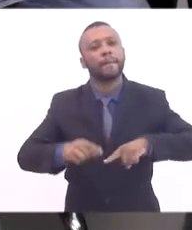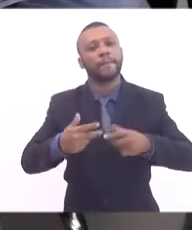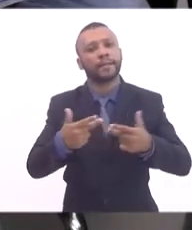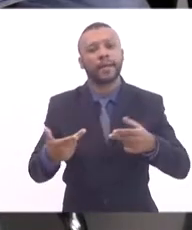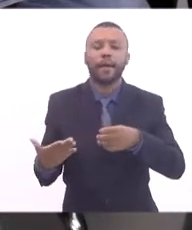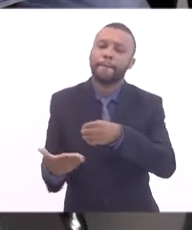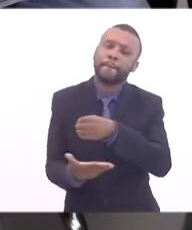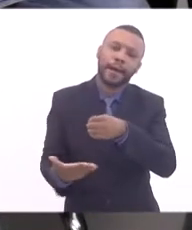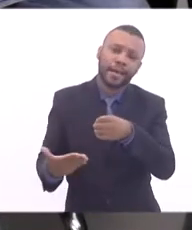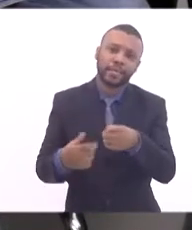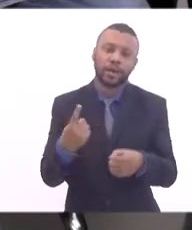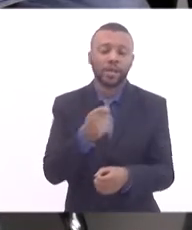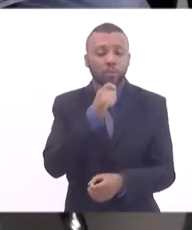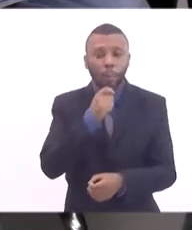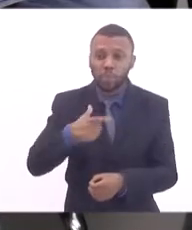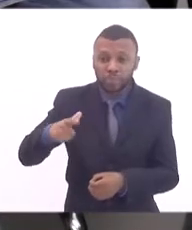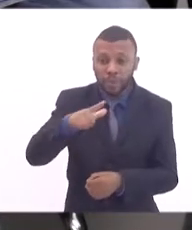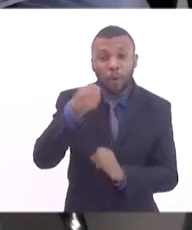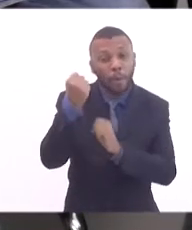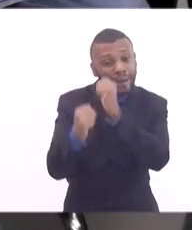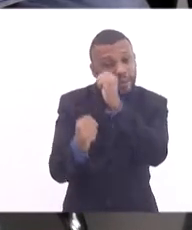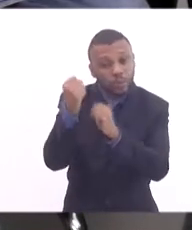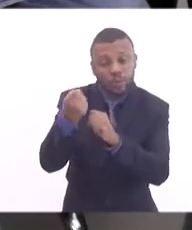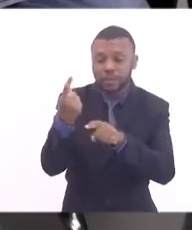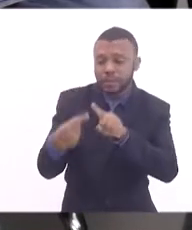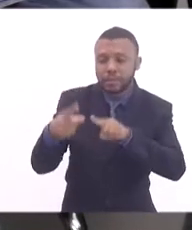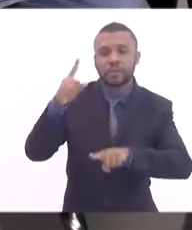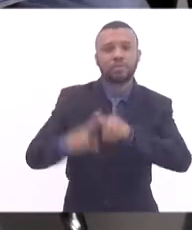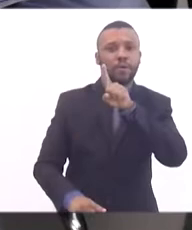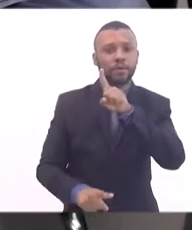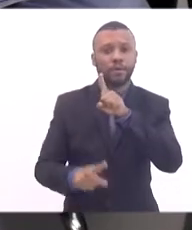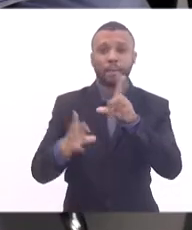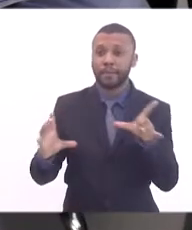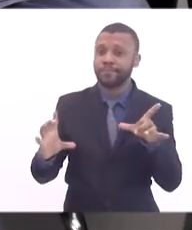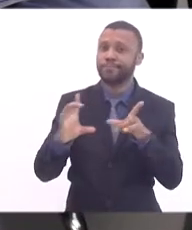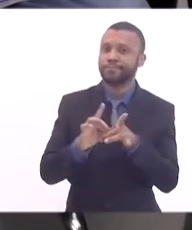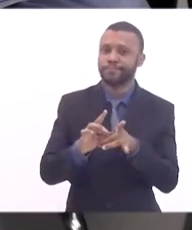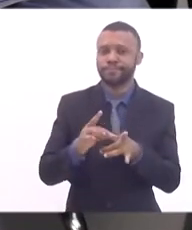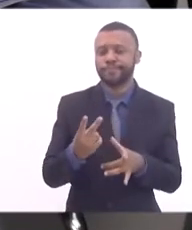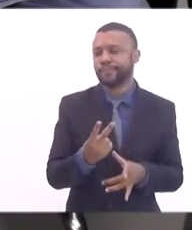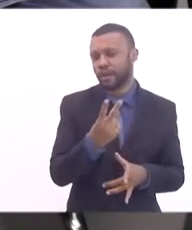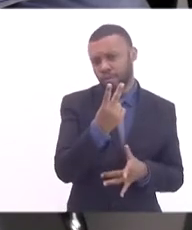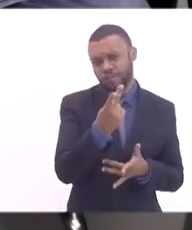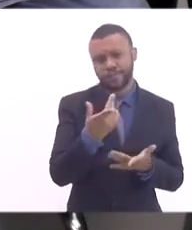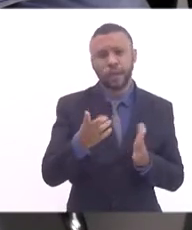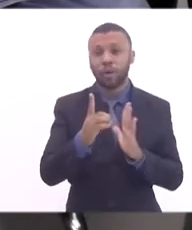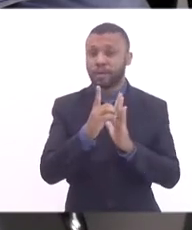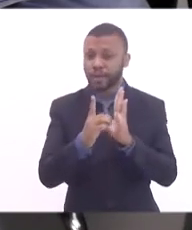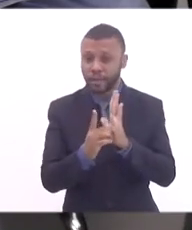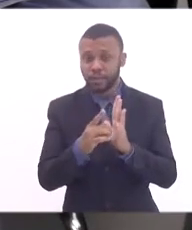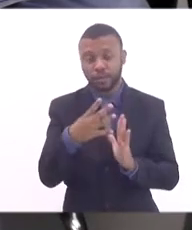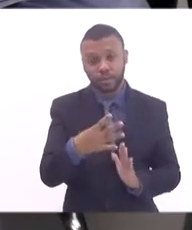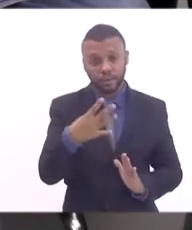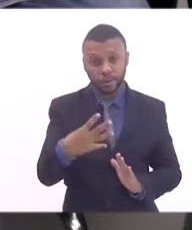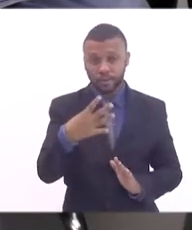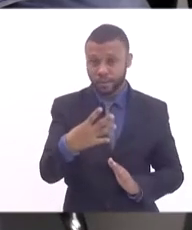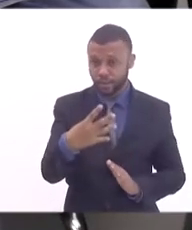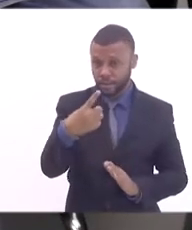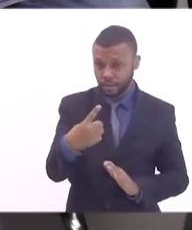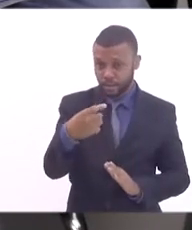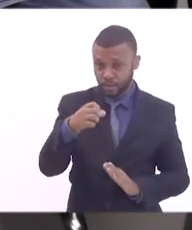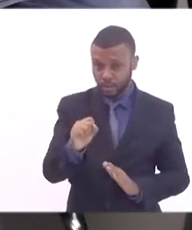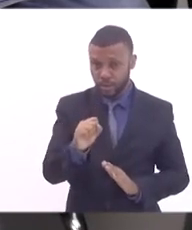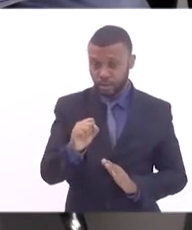a indústria de transformação para agregar valor sobre ele né a lei Qual é o decreto 44 418 como